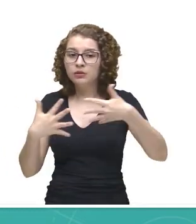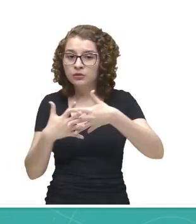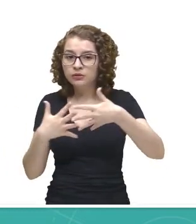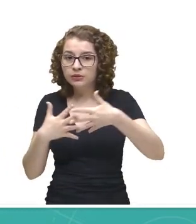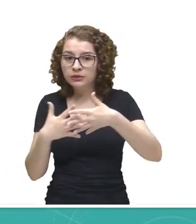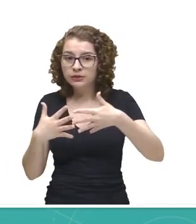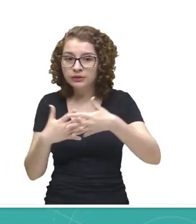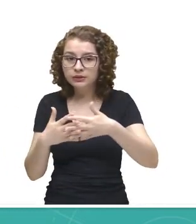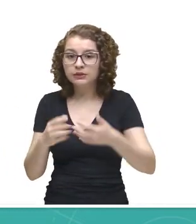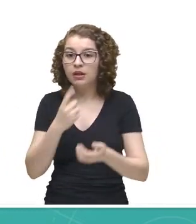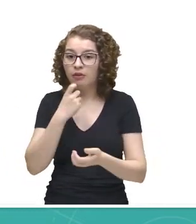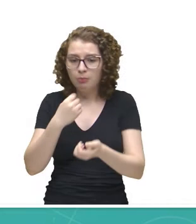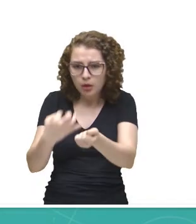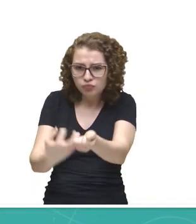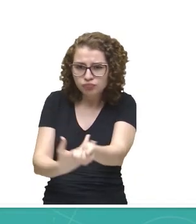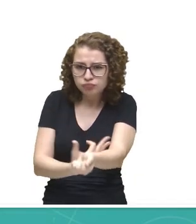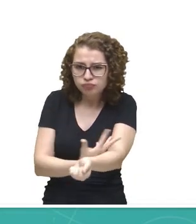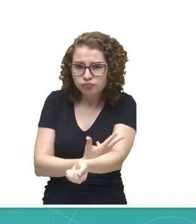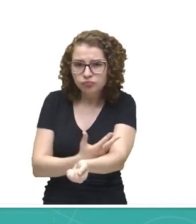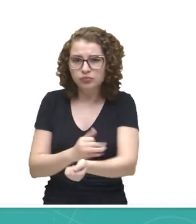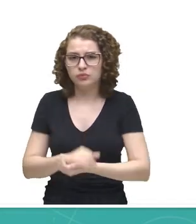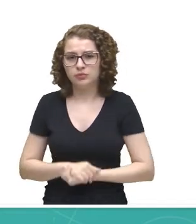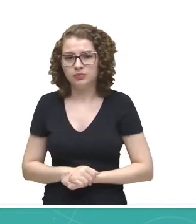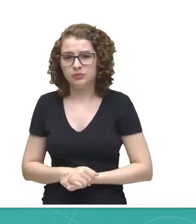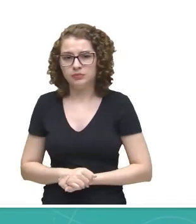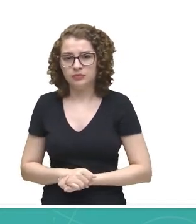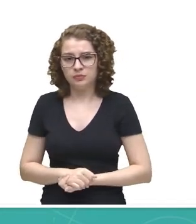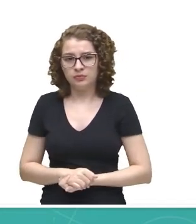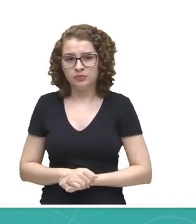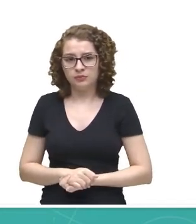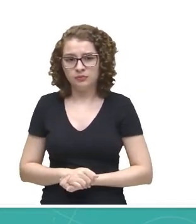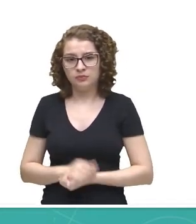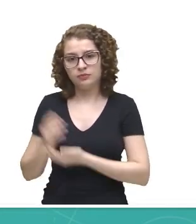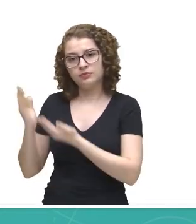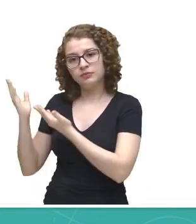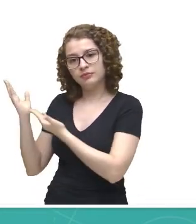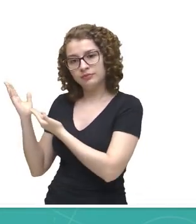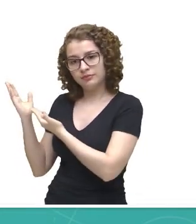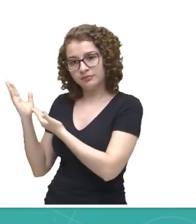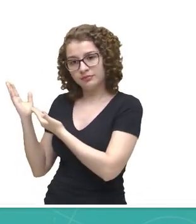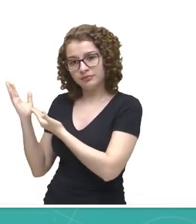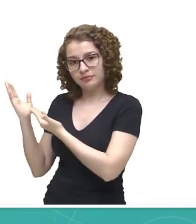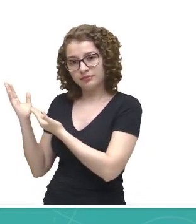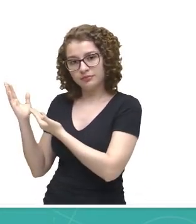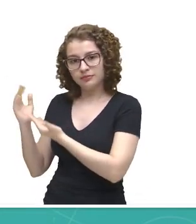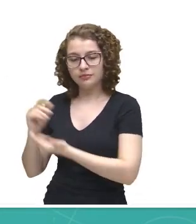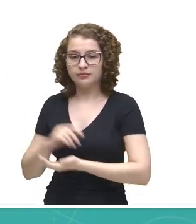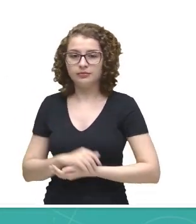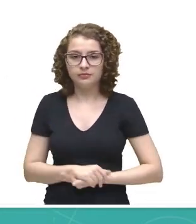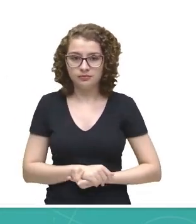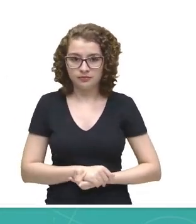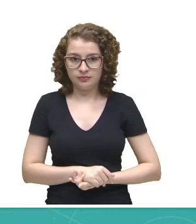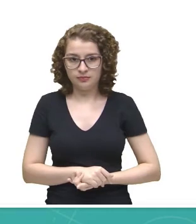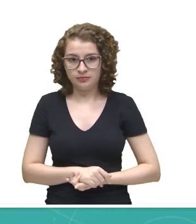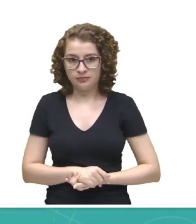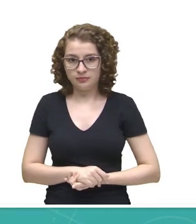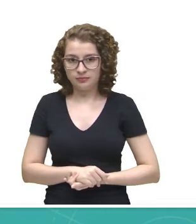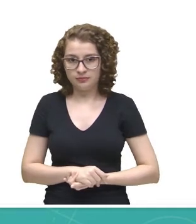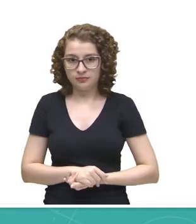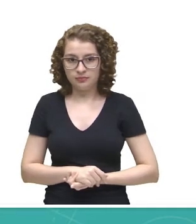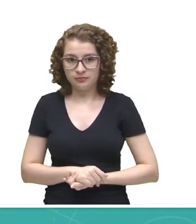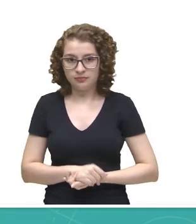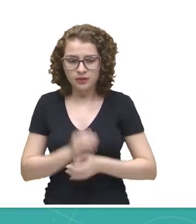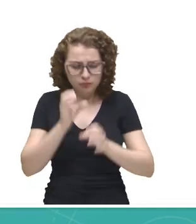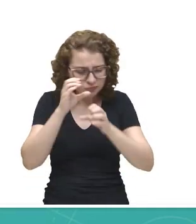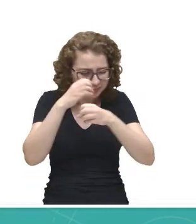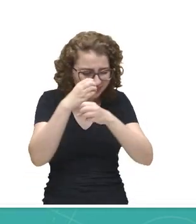próprio nome já diz. Então, a gente tem aqui as representações, né, de imagens de microscópio que